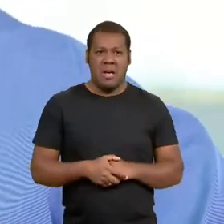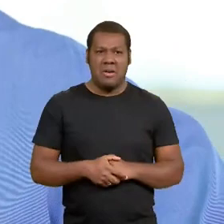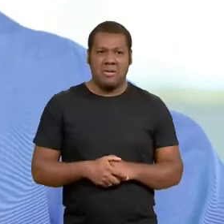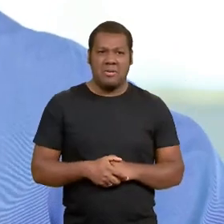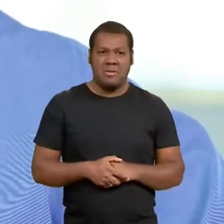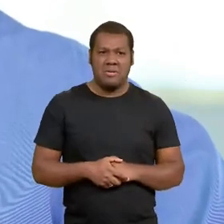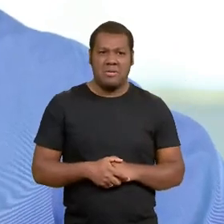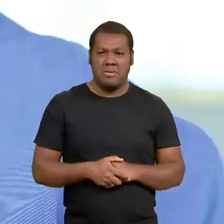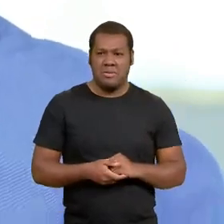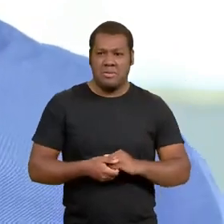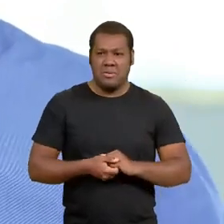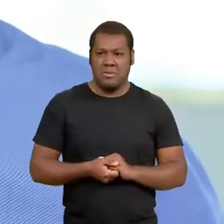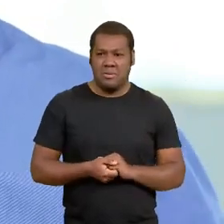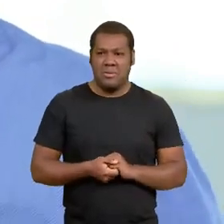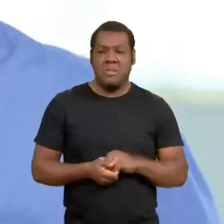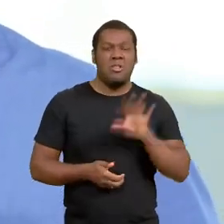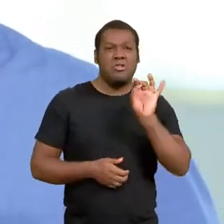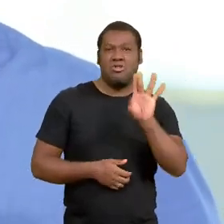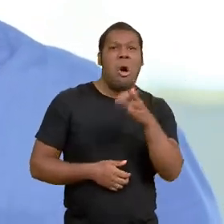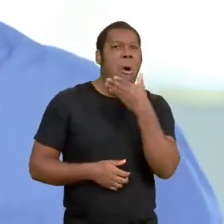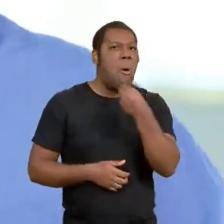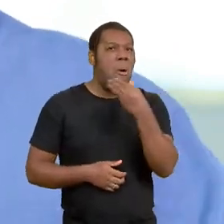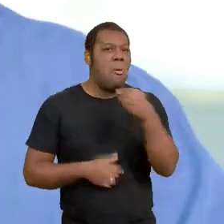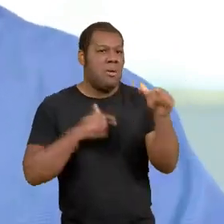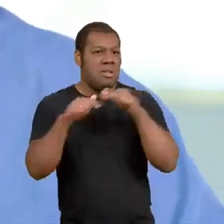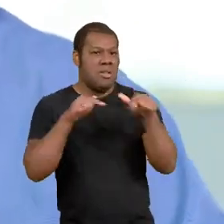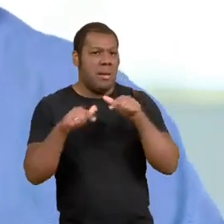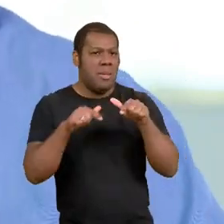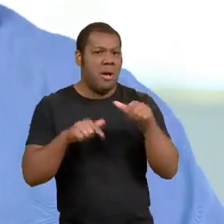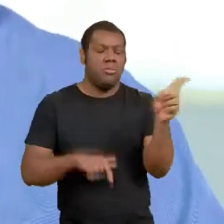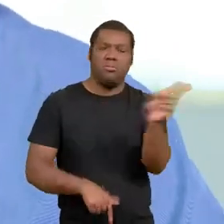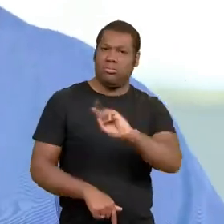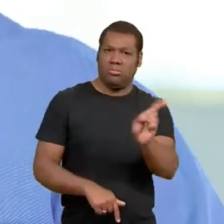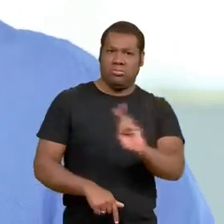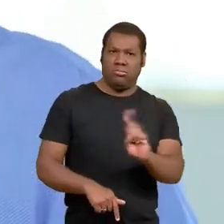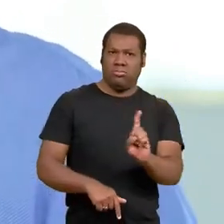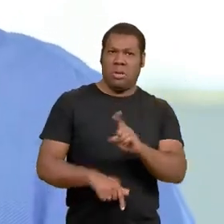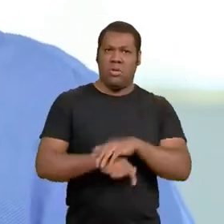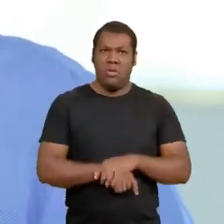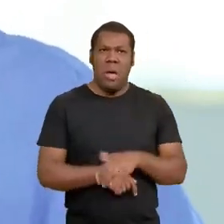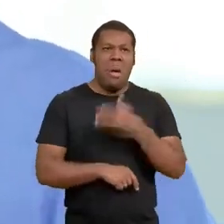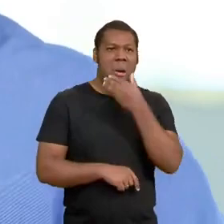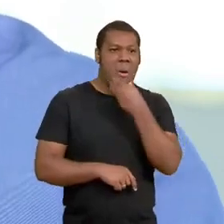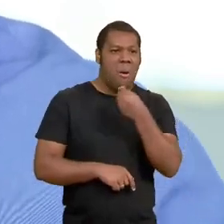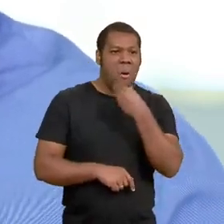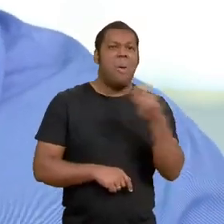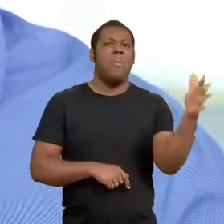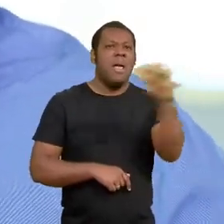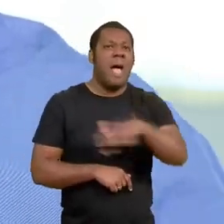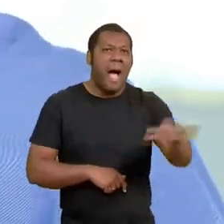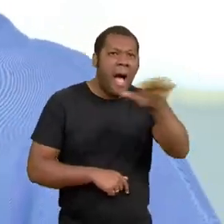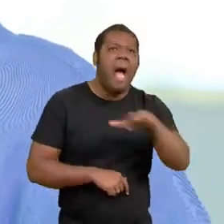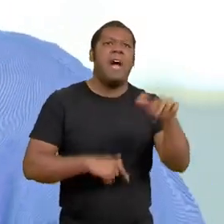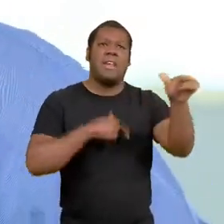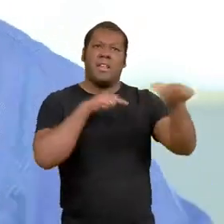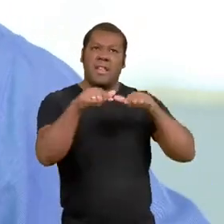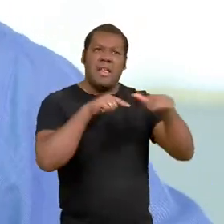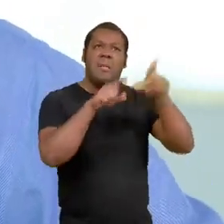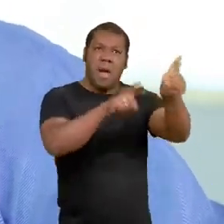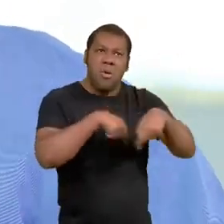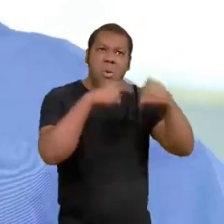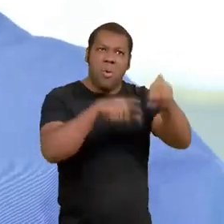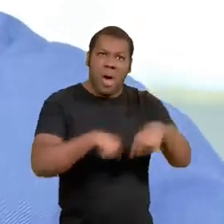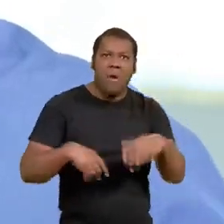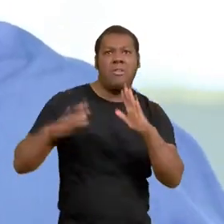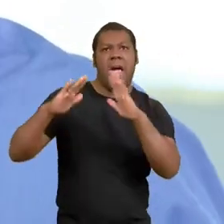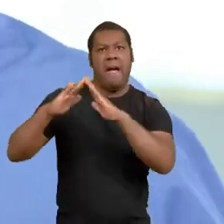campo é estaca. Uhum. O homem gosta de ser livre. Ele pode trabalhar no campo e morar na cidade. Ele pode trabalhar no campo e cuidar da sua família